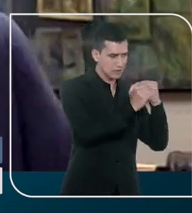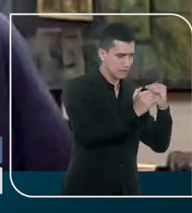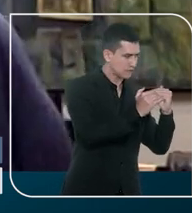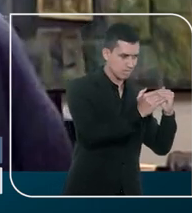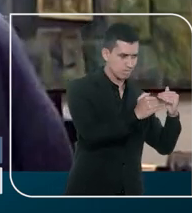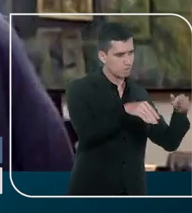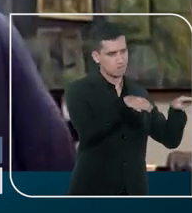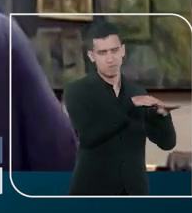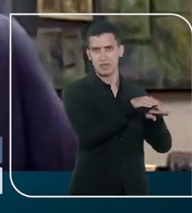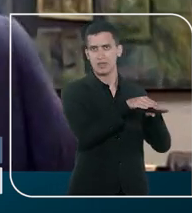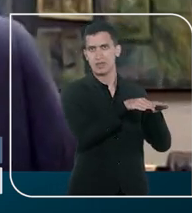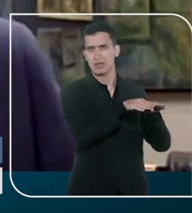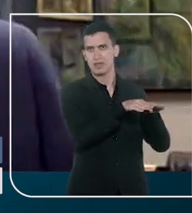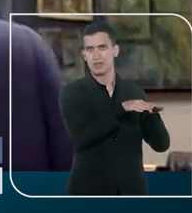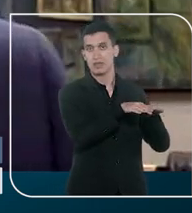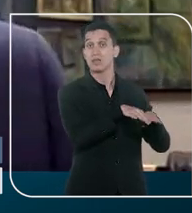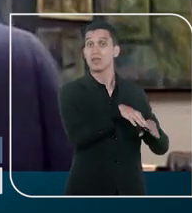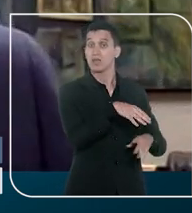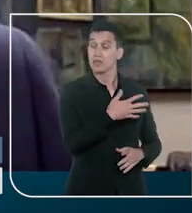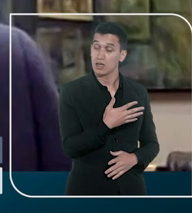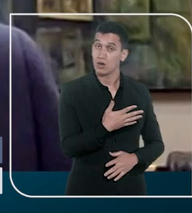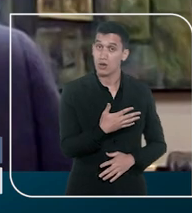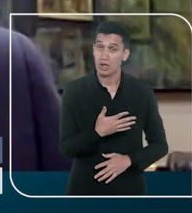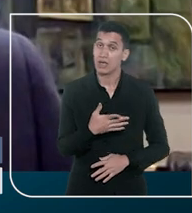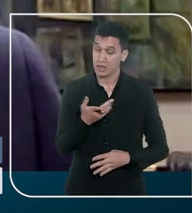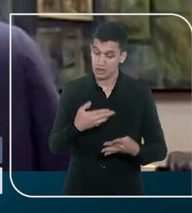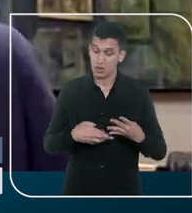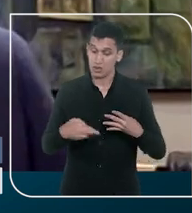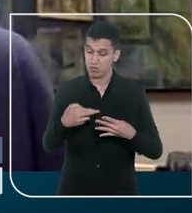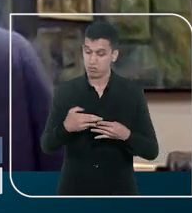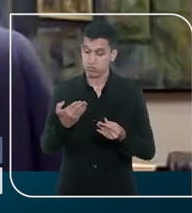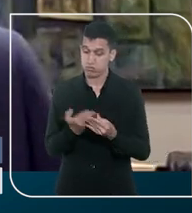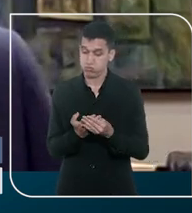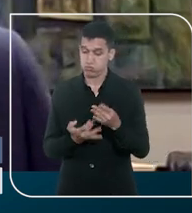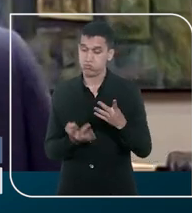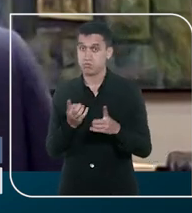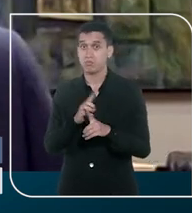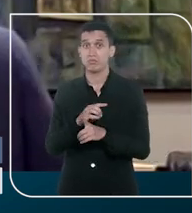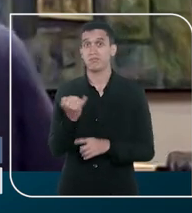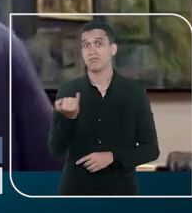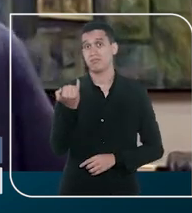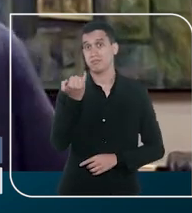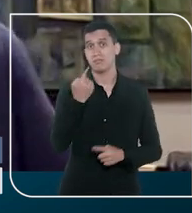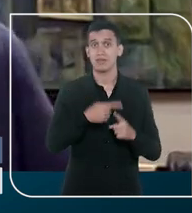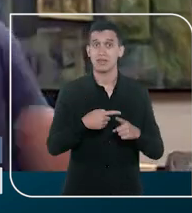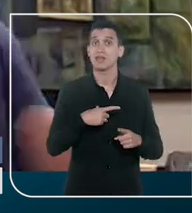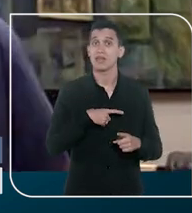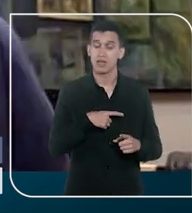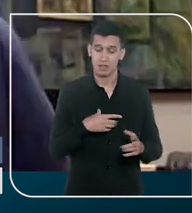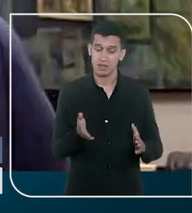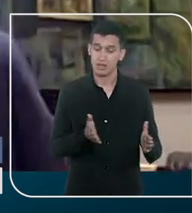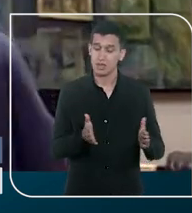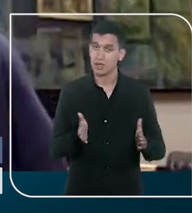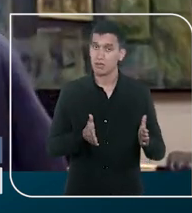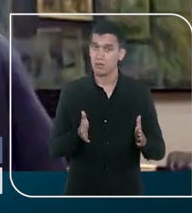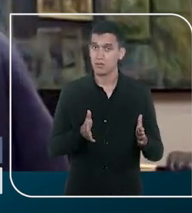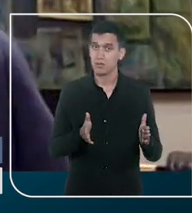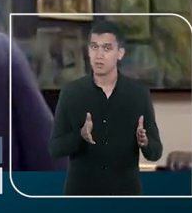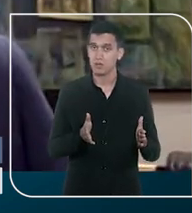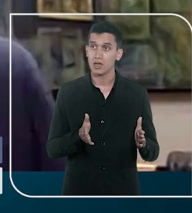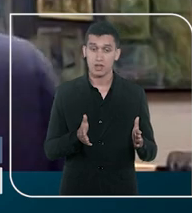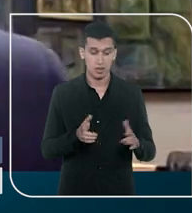sendo, em alguns momentos, um recurso muito importante, porque a gente tem um fator tempo, né? Às vezes, uma posição